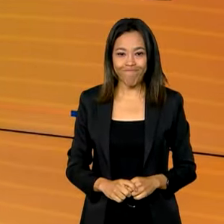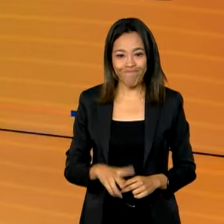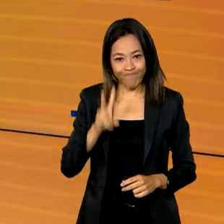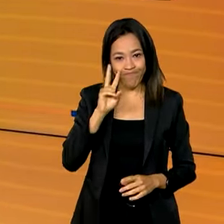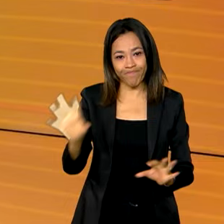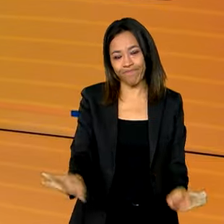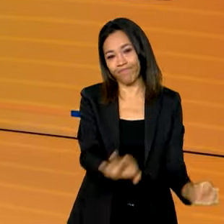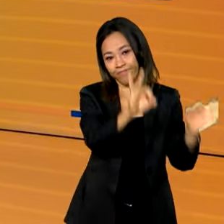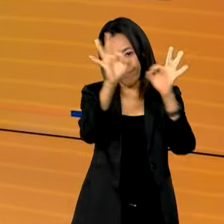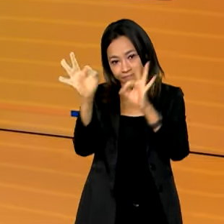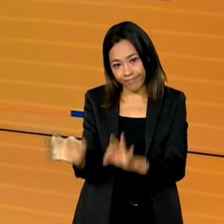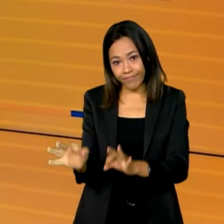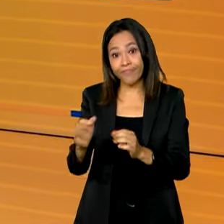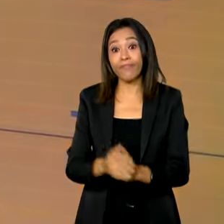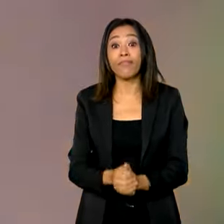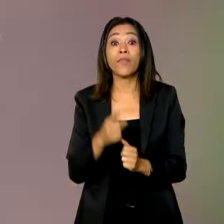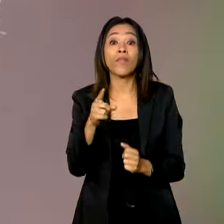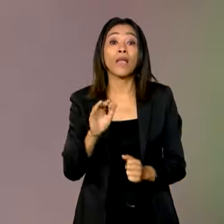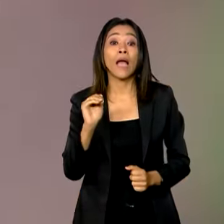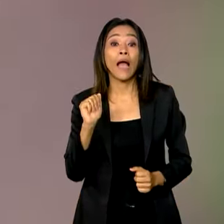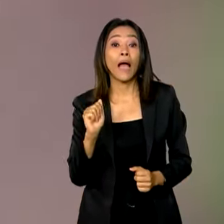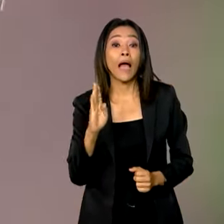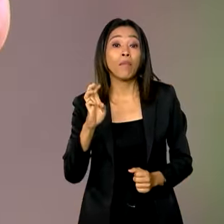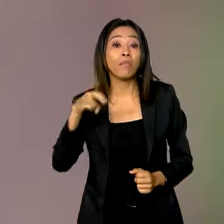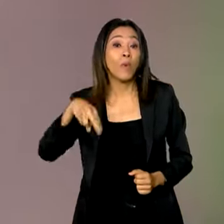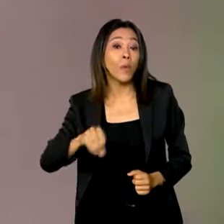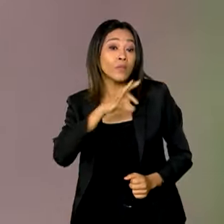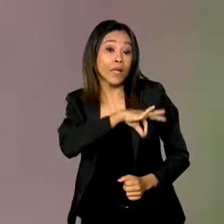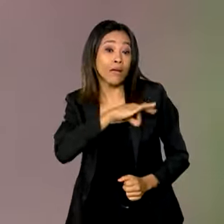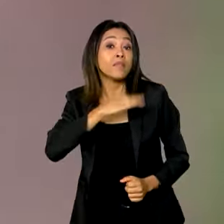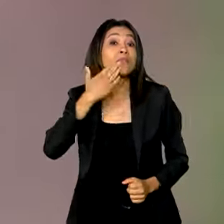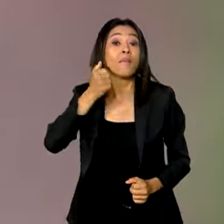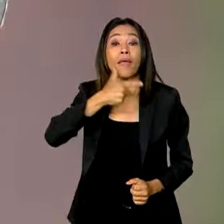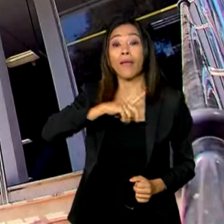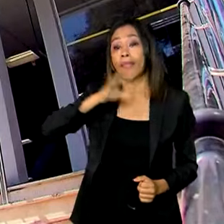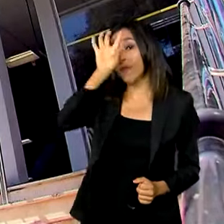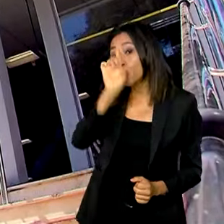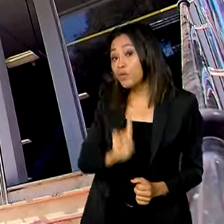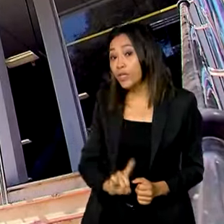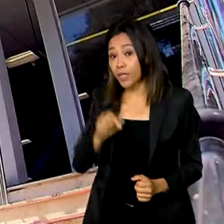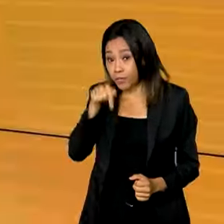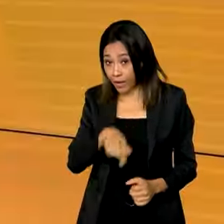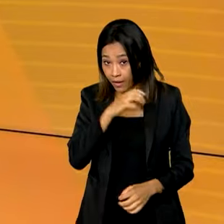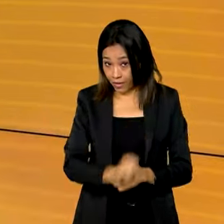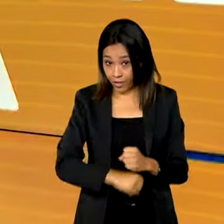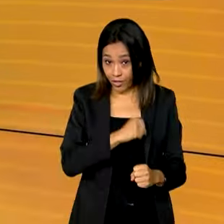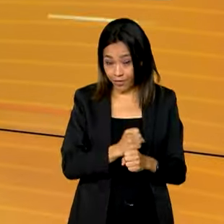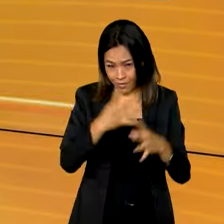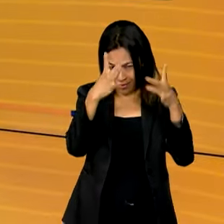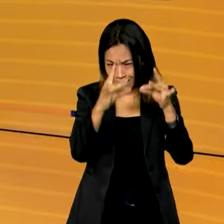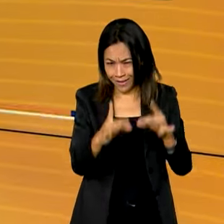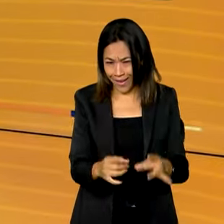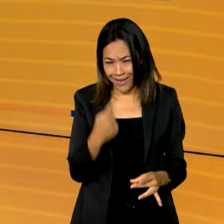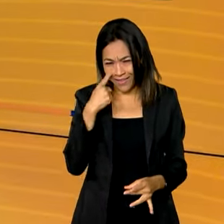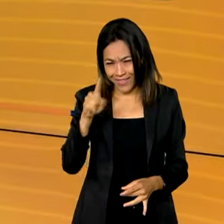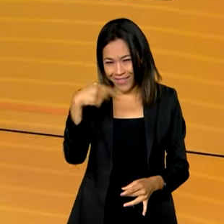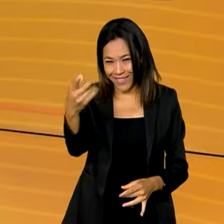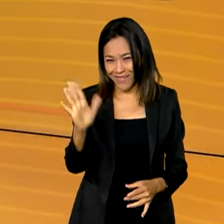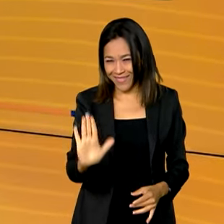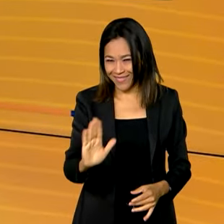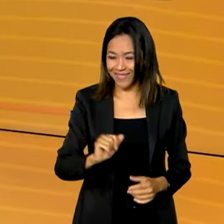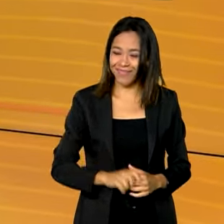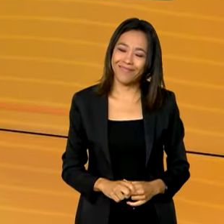Veja a seguir, abono salarial. Saiba quem tem direito ao benefício este ano. Os detalhes você confere já